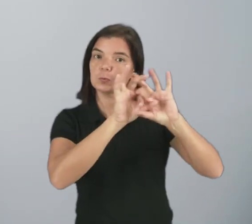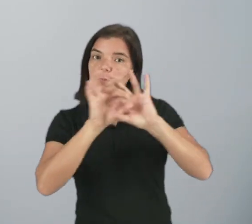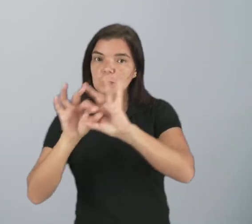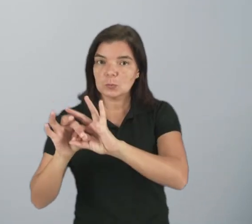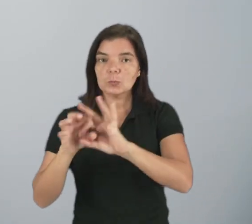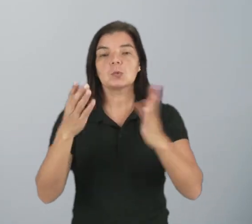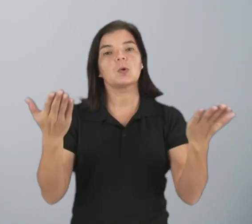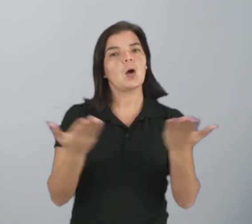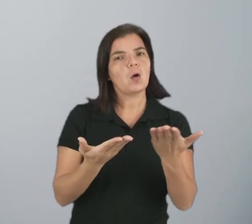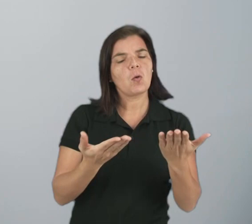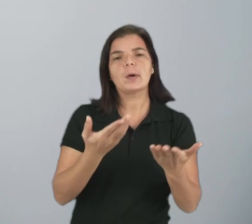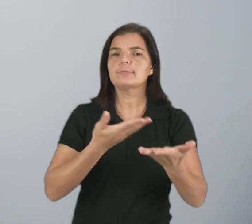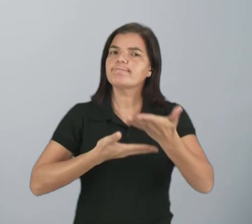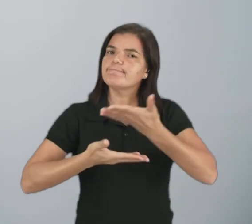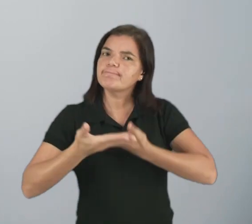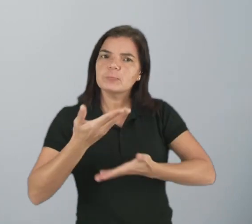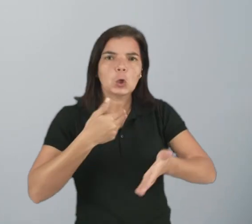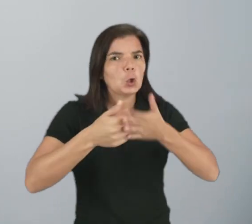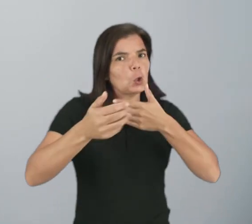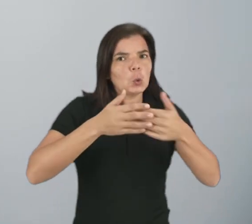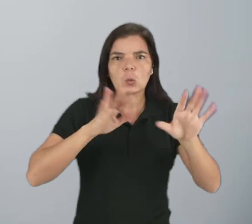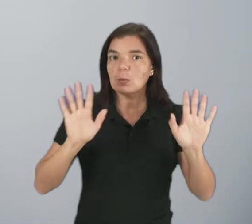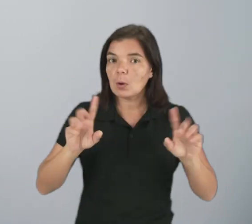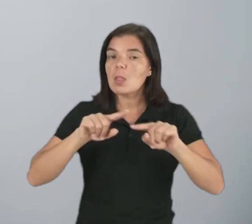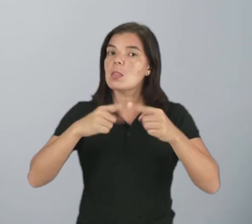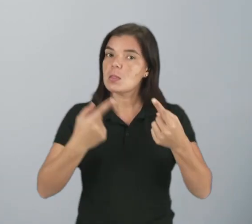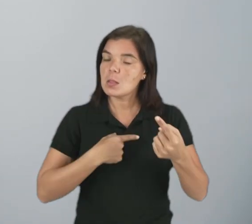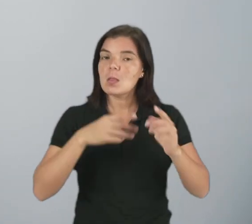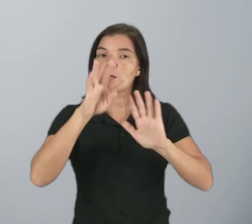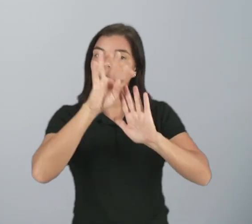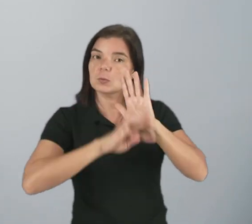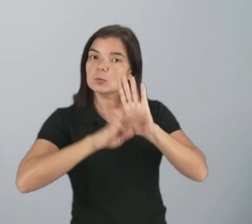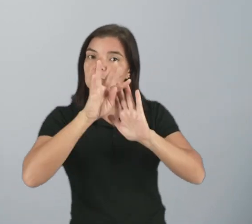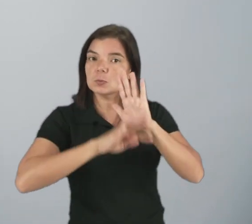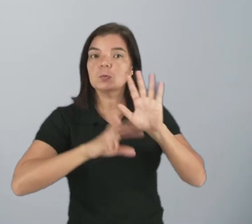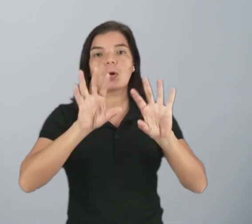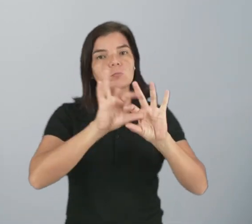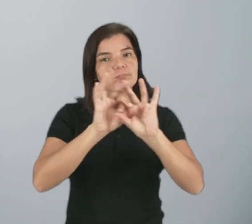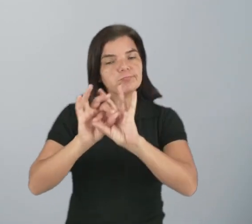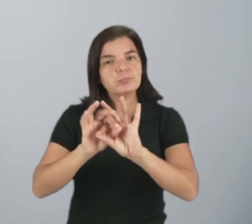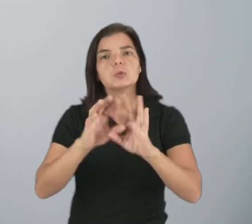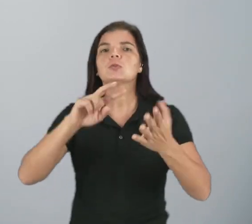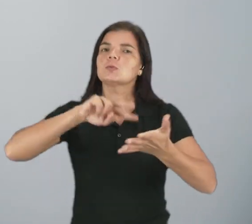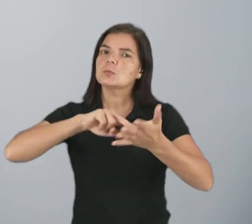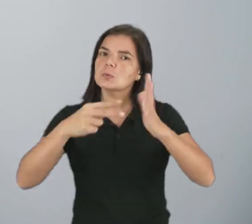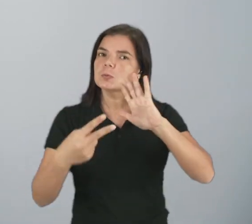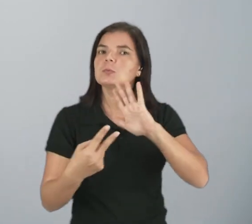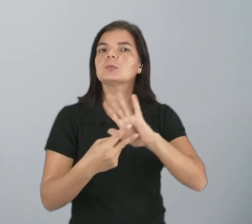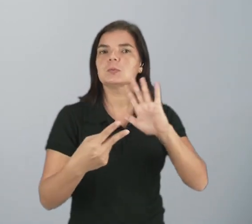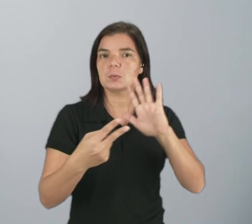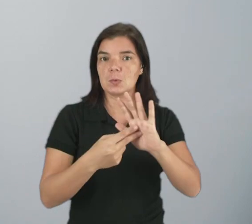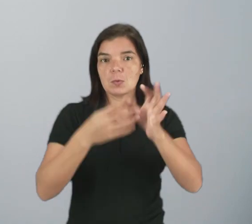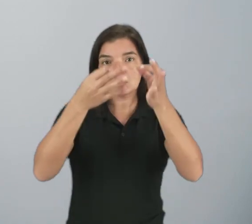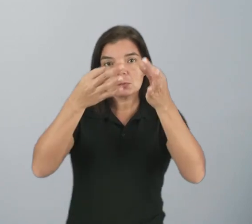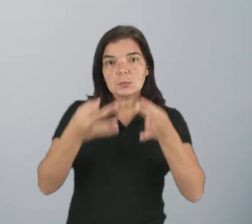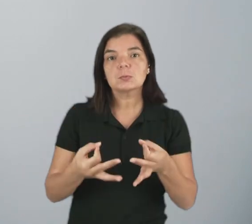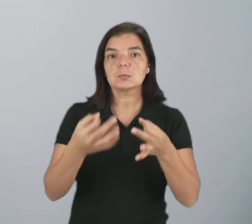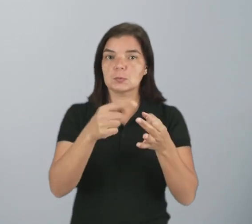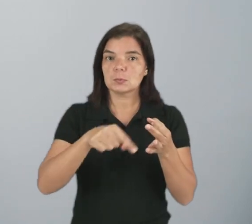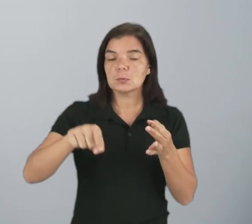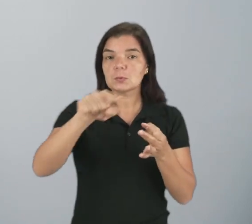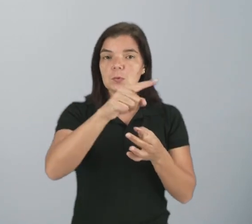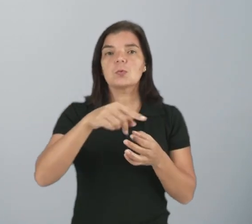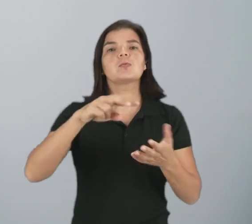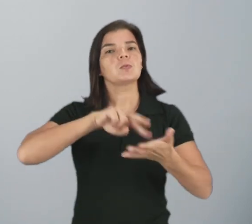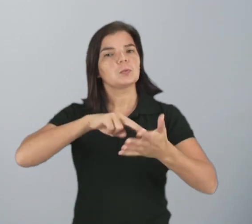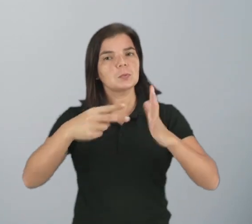coesão. Agora, não é relacionar de qualquer forma, tem que relacionar de um modo que isso faça sentido, de um modo correto, de um